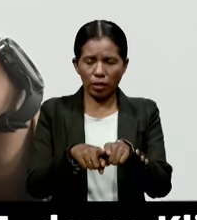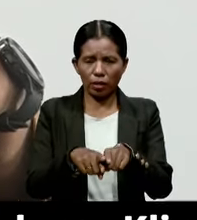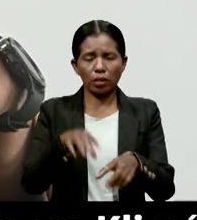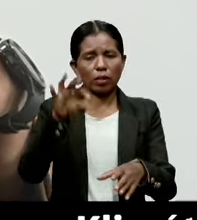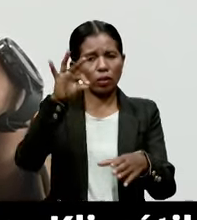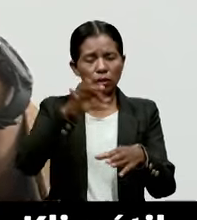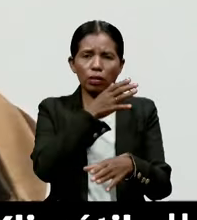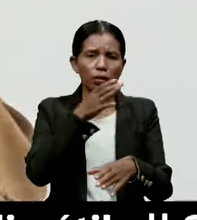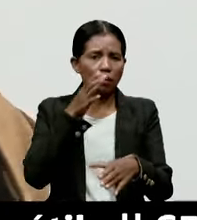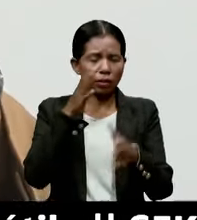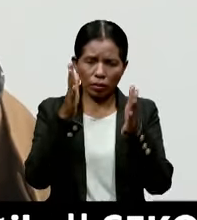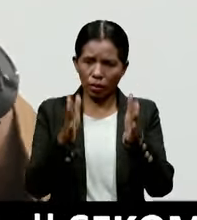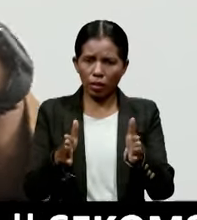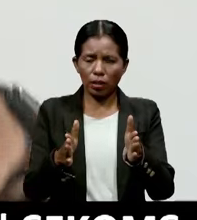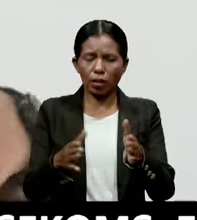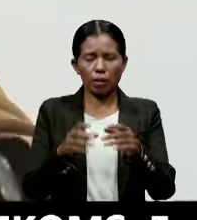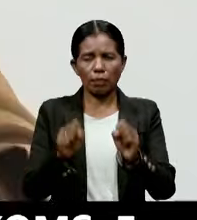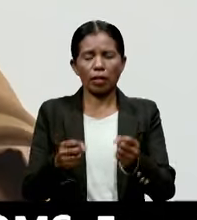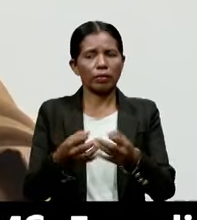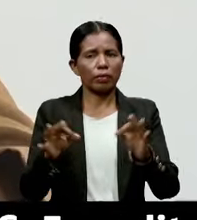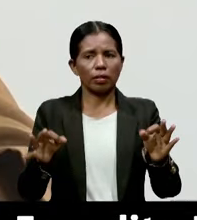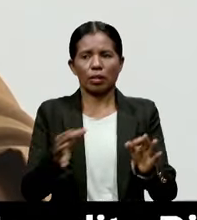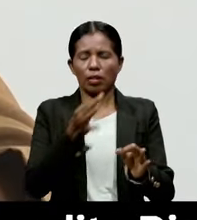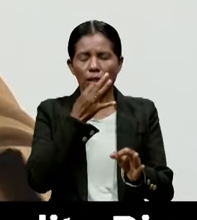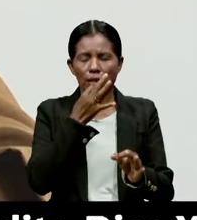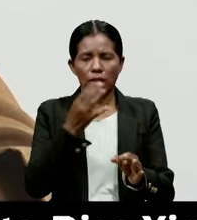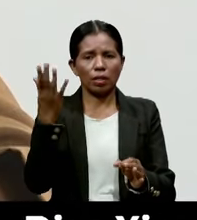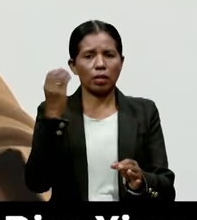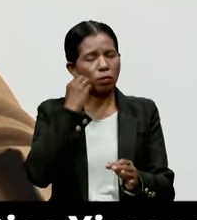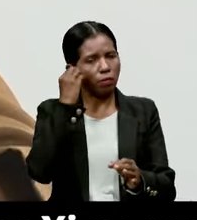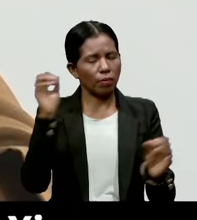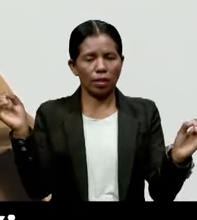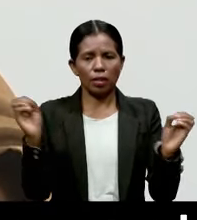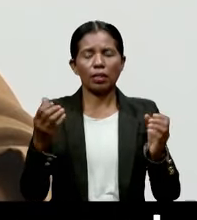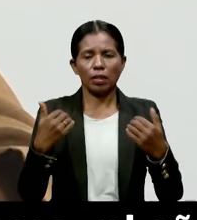naing. Biar falta buat tu masa hangi hongolara la falta.